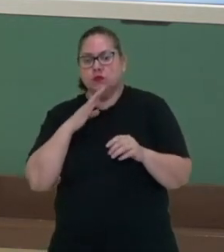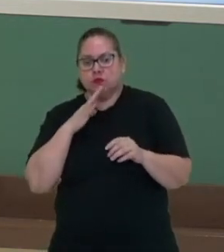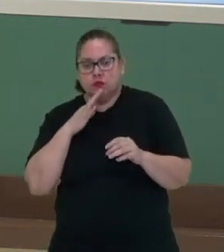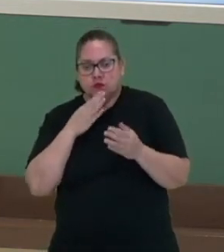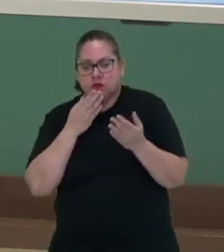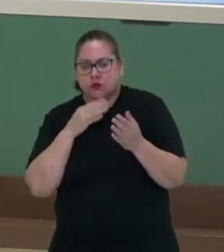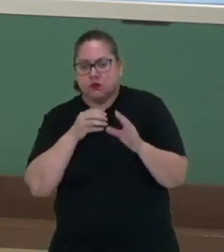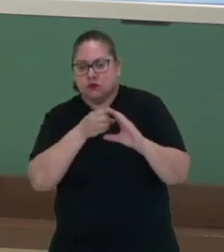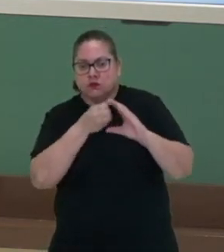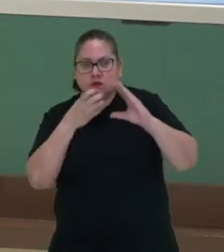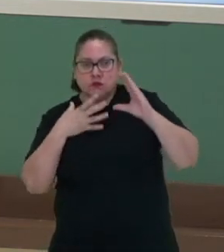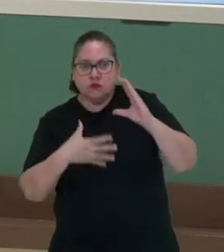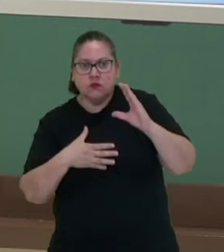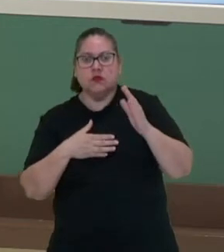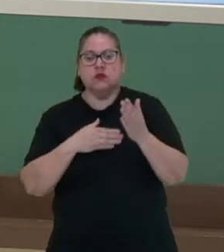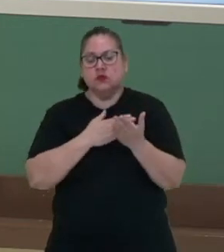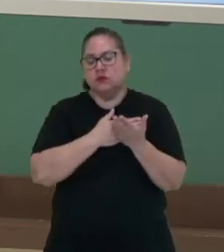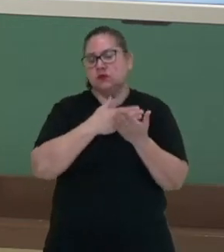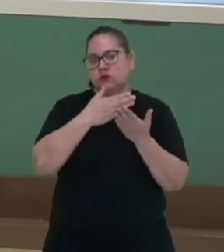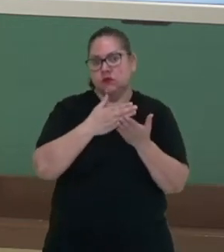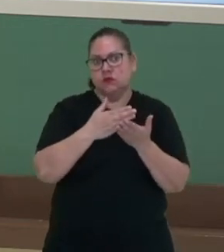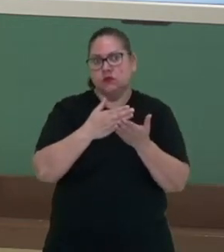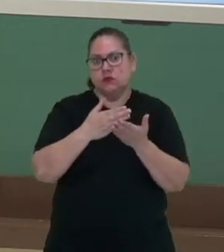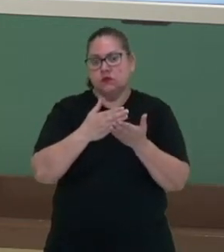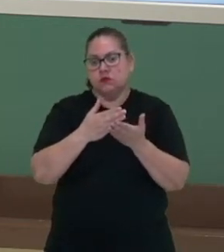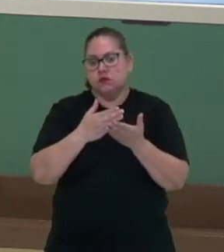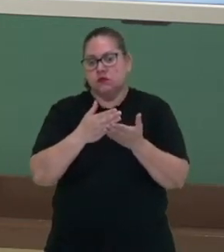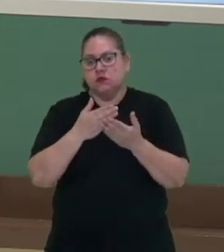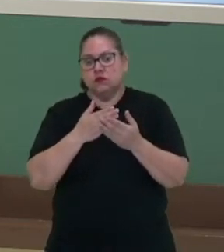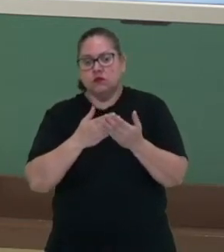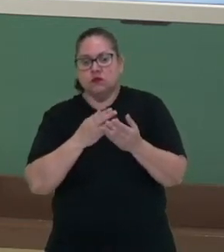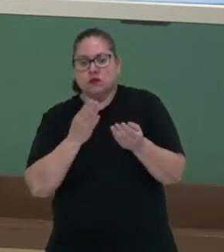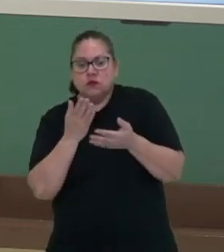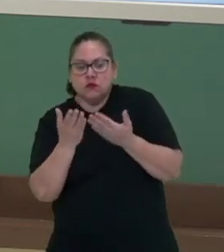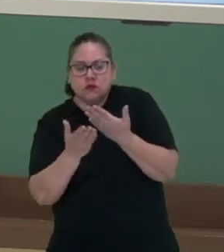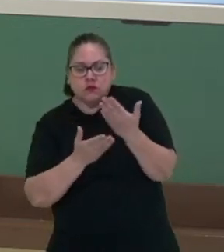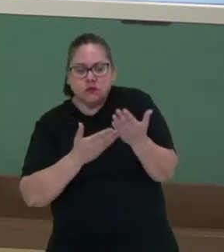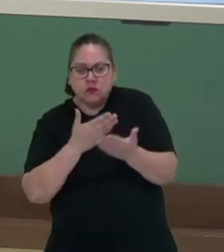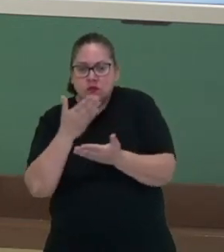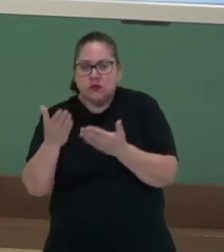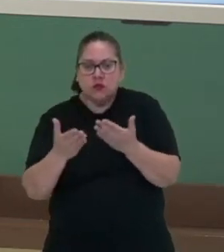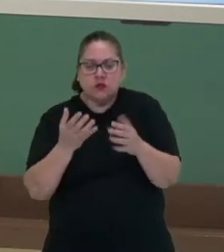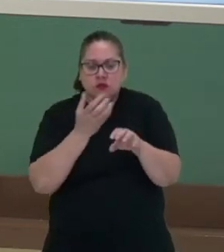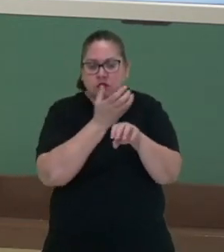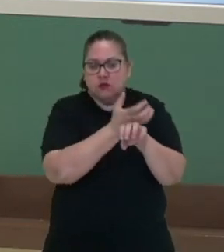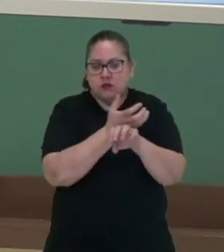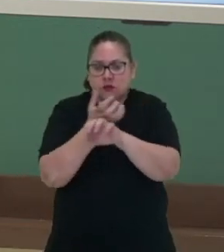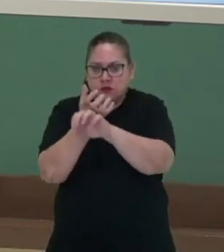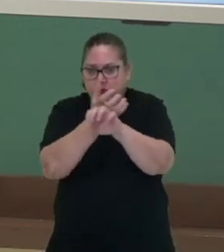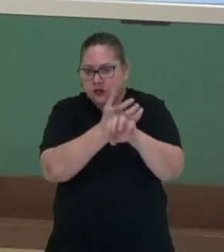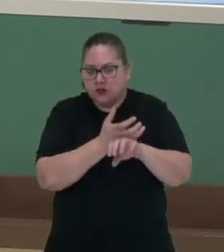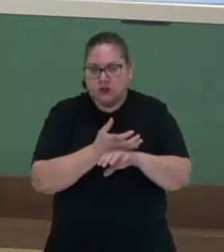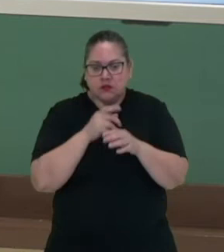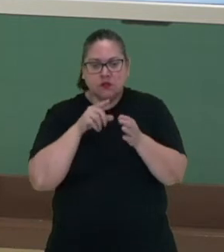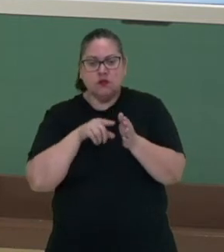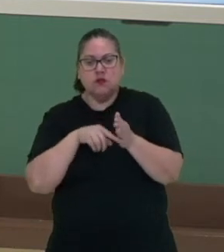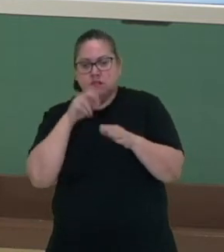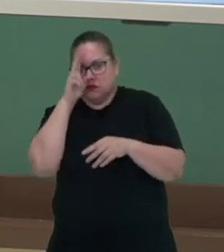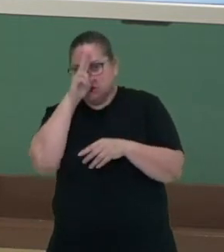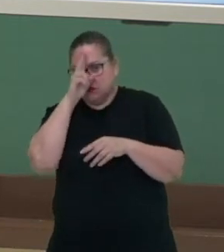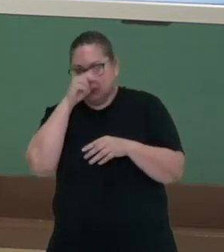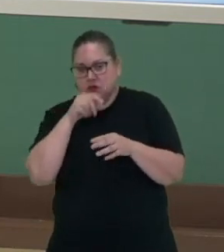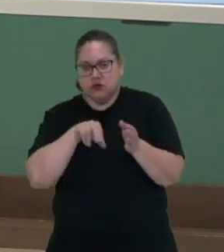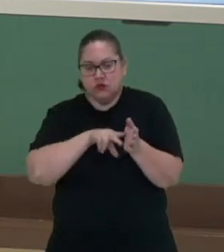dessas características a partir da interdisciplinariedade entre as ciências, entre as matérias, entre história